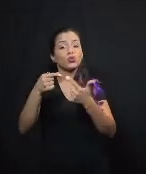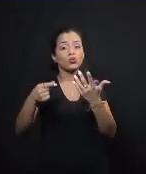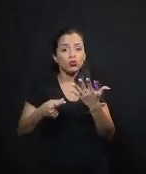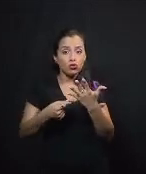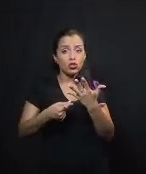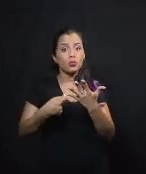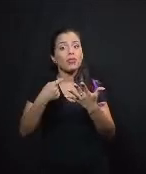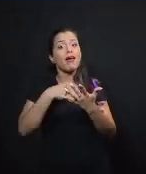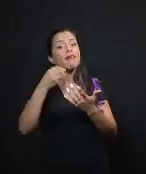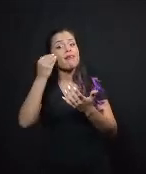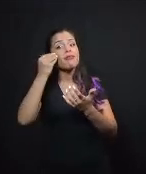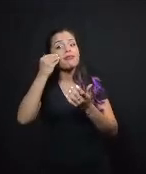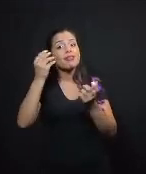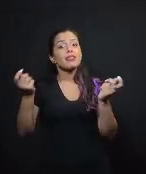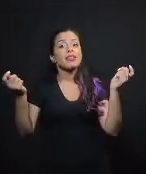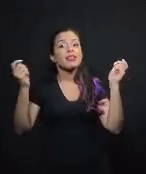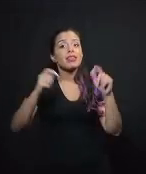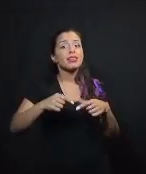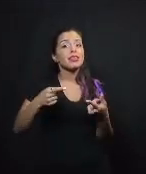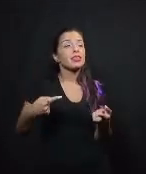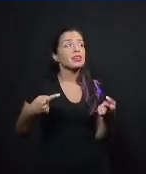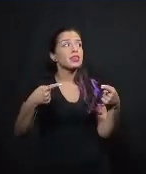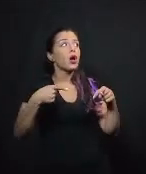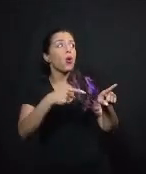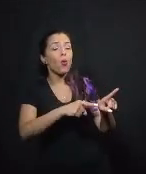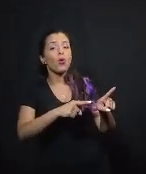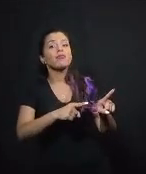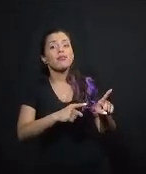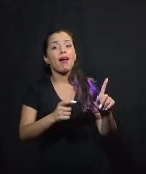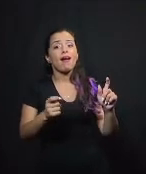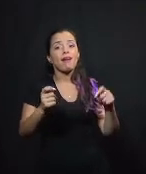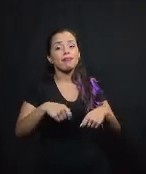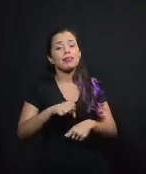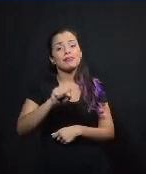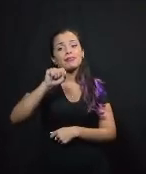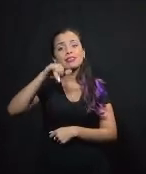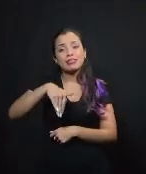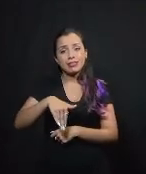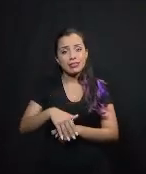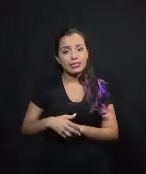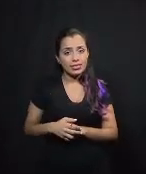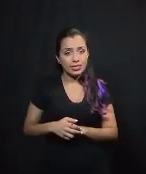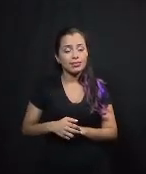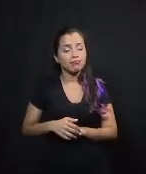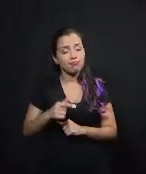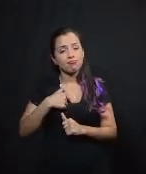antidemocráticas? Sim, sim, eu acho que sim. Eu acho que